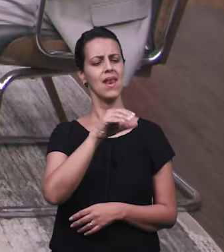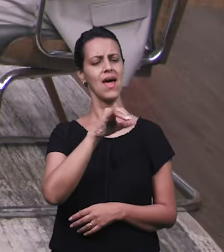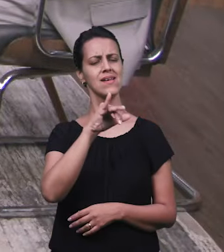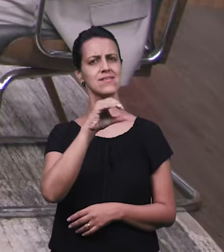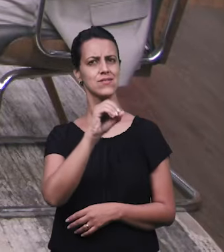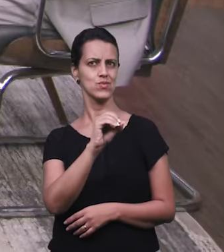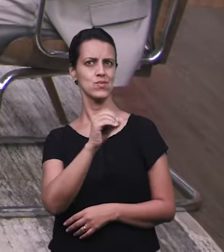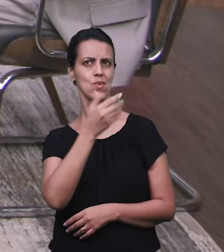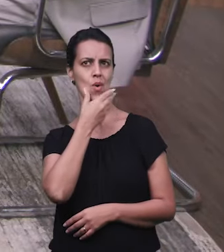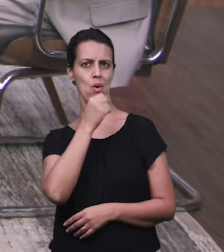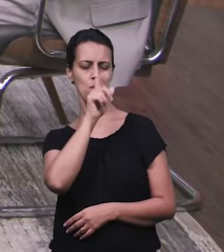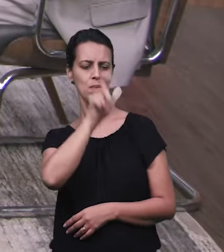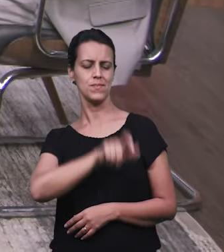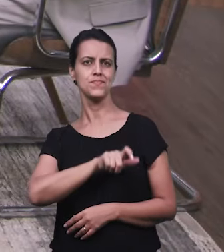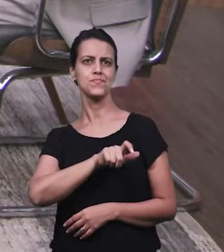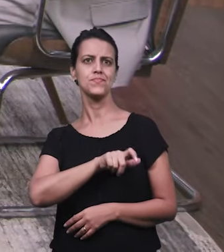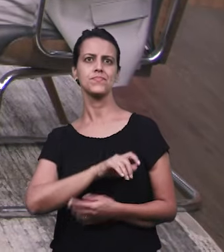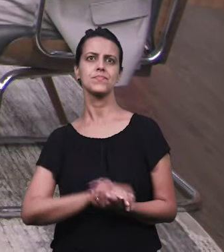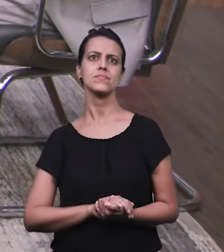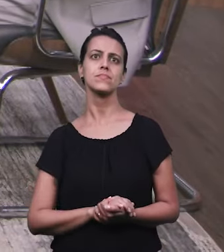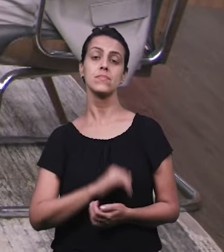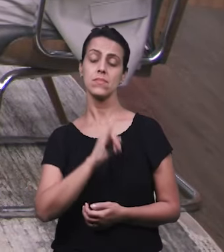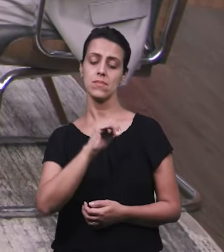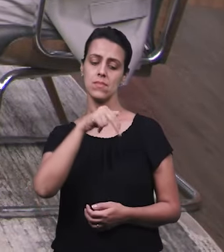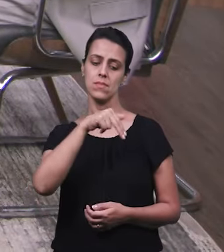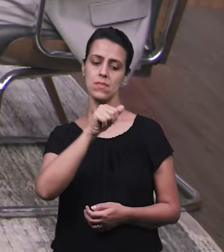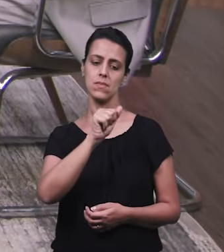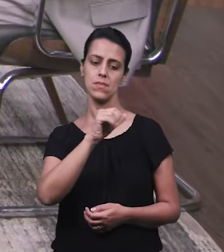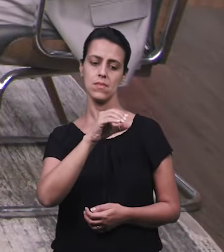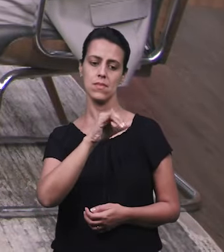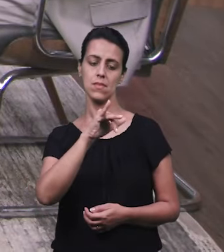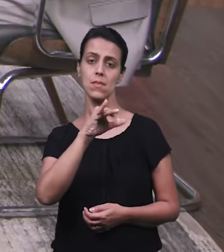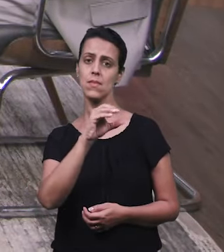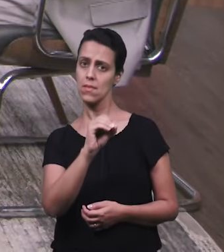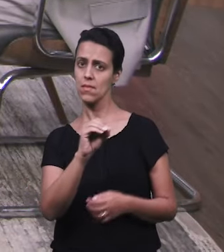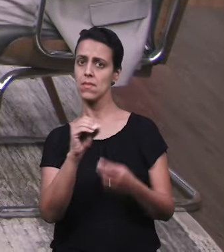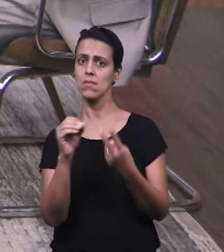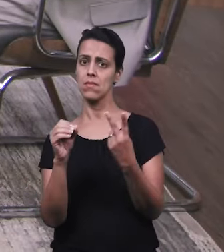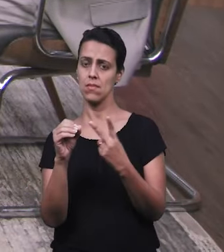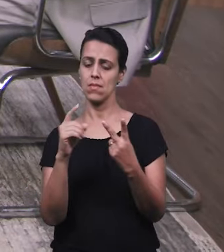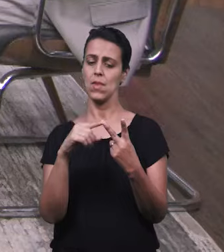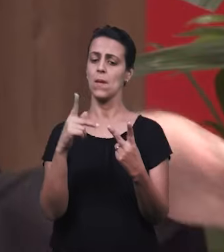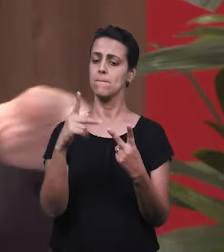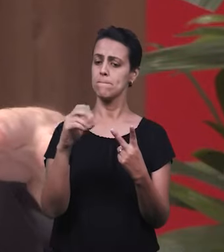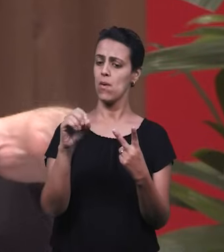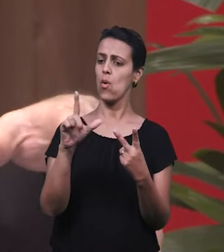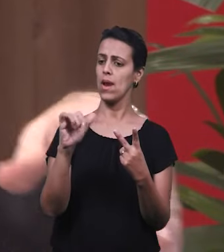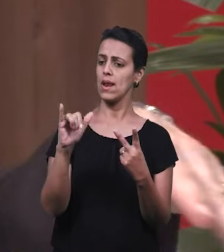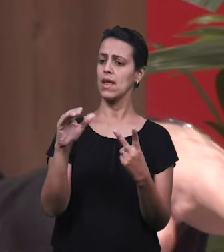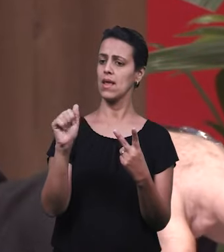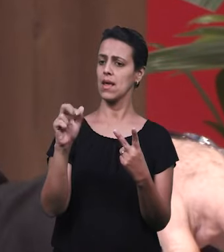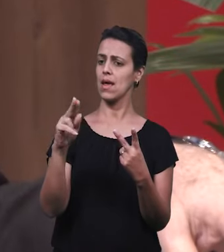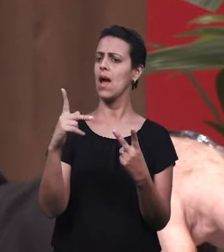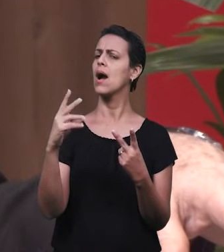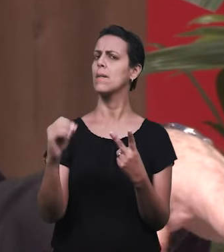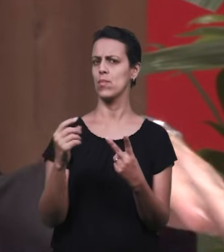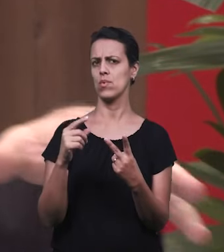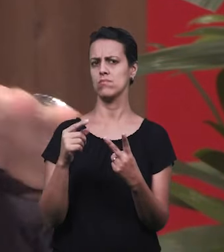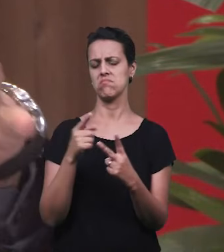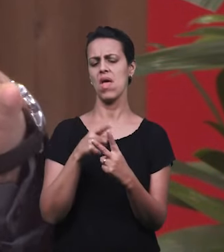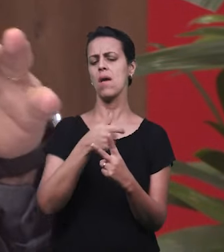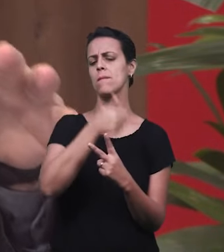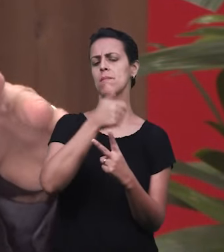ali. Se referiu ainda há pouco. O Inácio também foi contemporâneo de Policarpo. A morte do Inácio